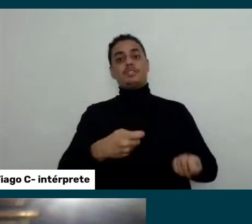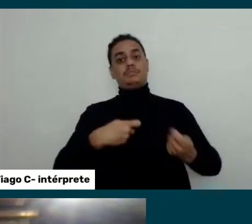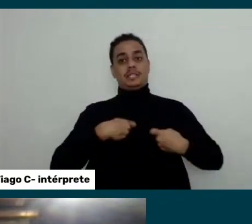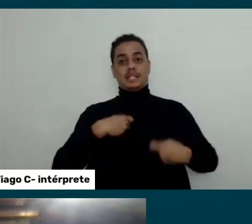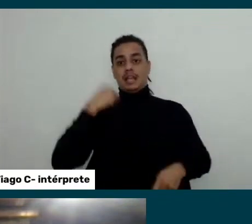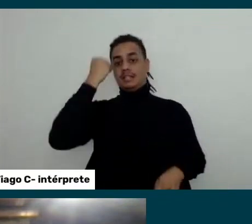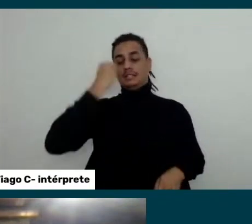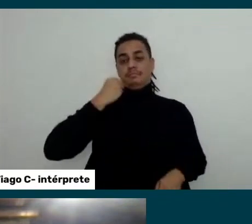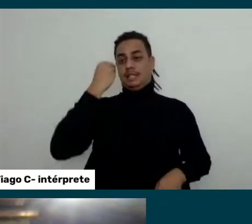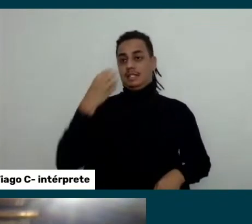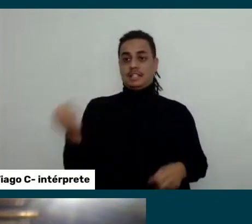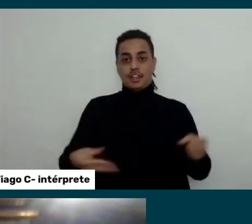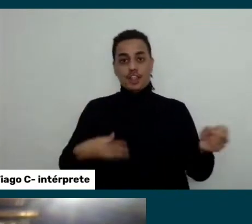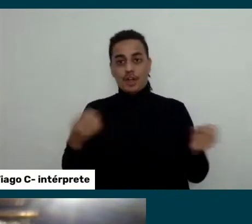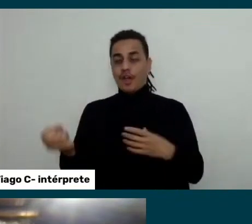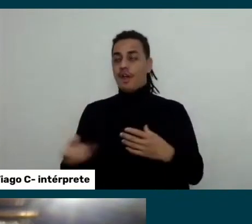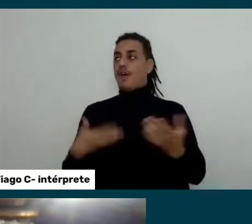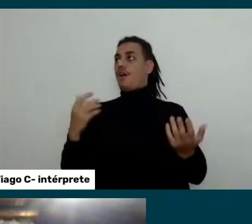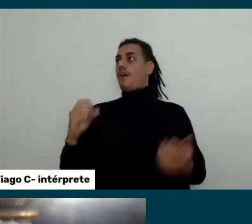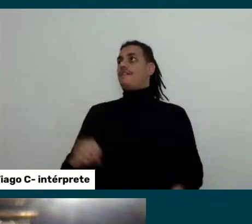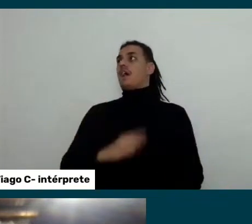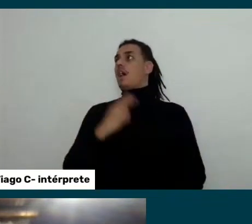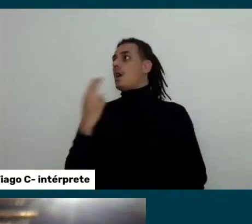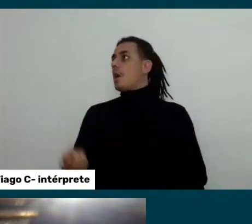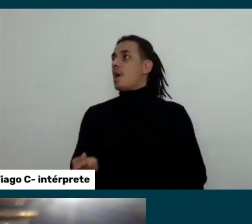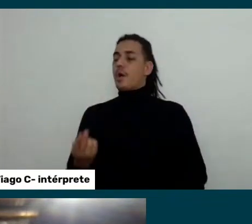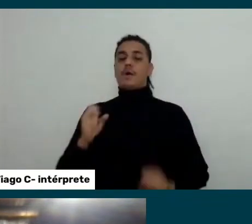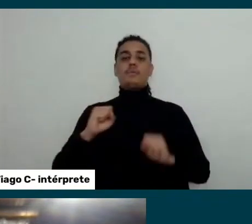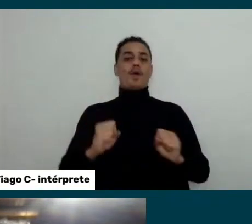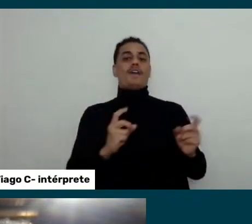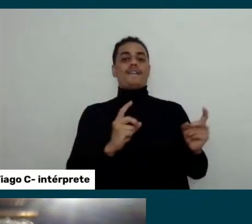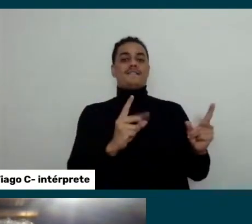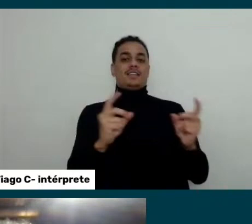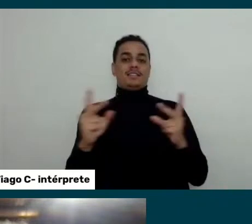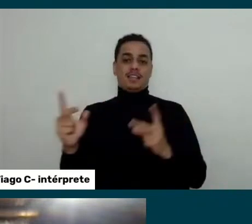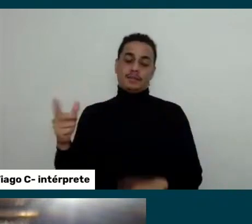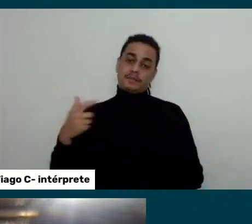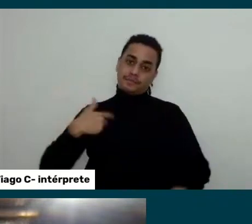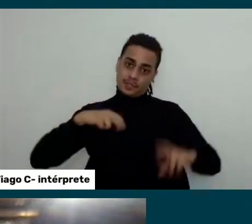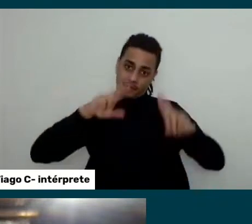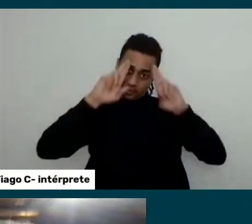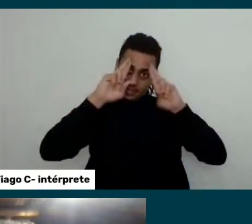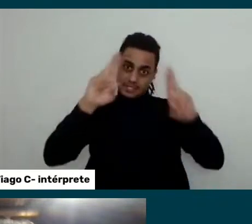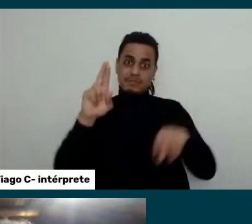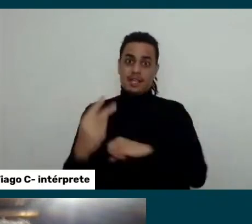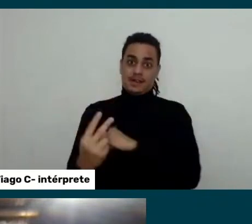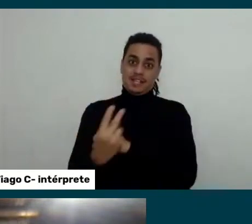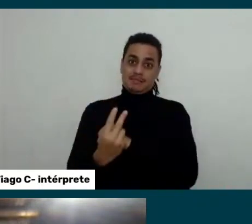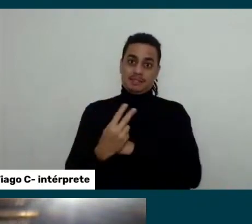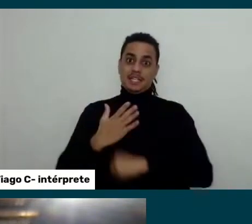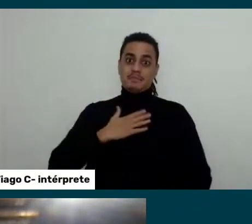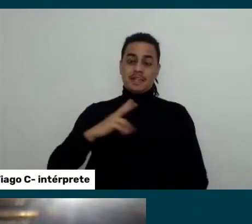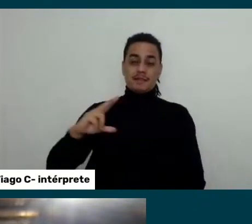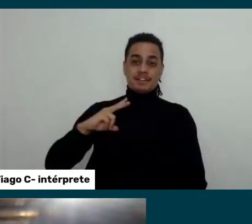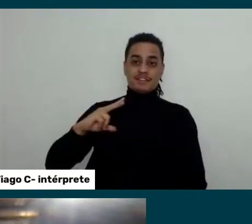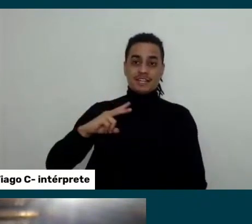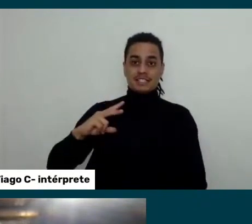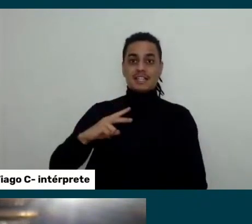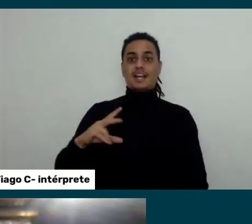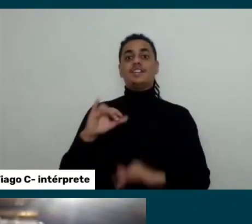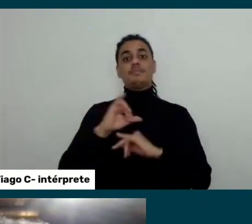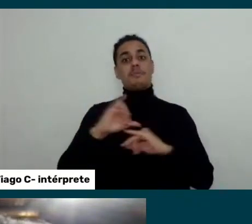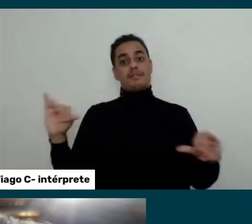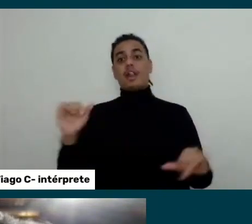experiências diferentes, ou até pode ser vendido, eu espero, respeitando a minha privacidade, para dizer que muita